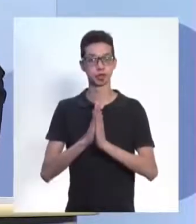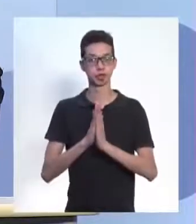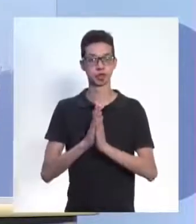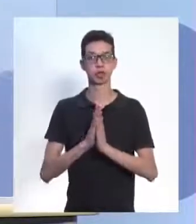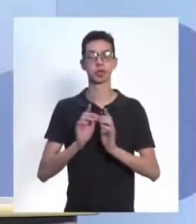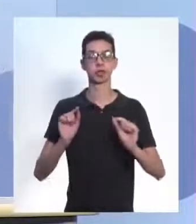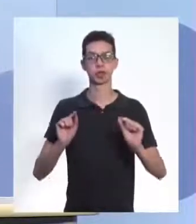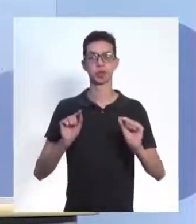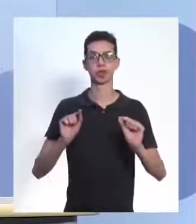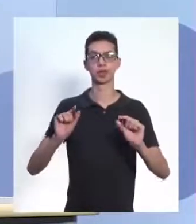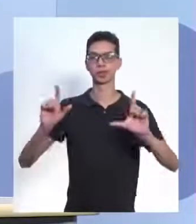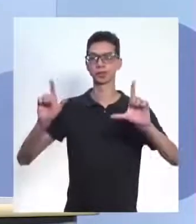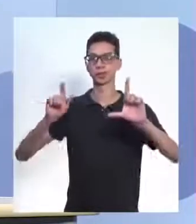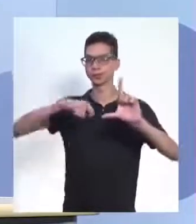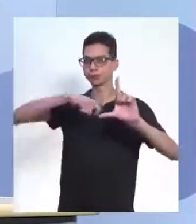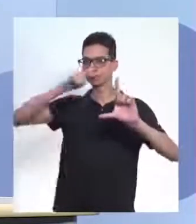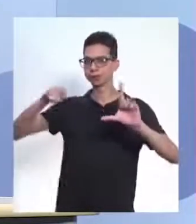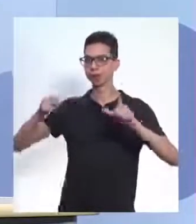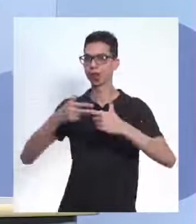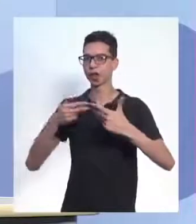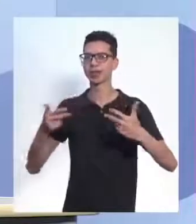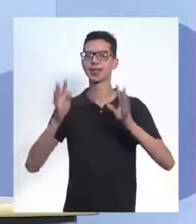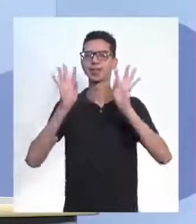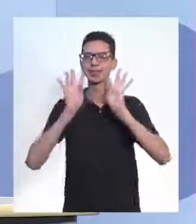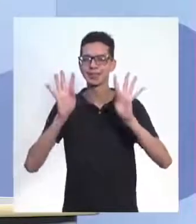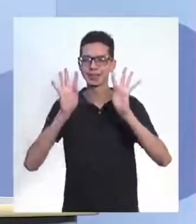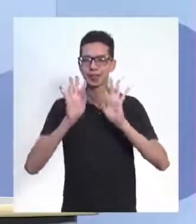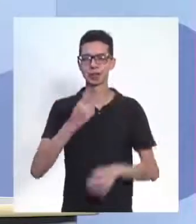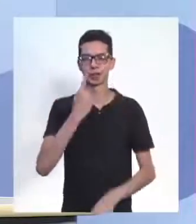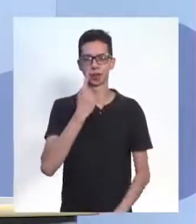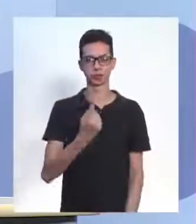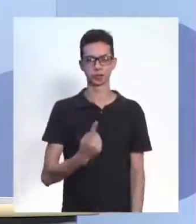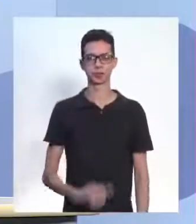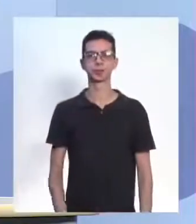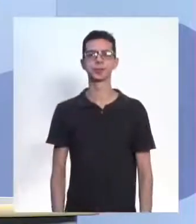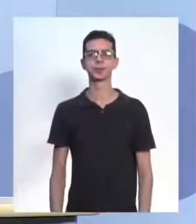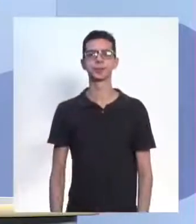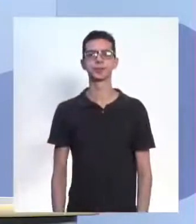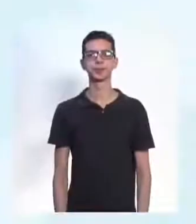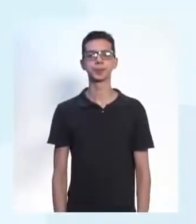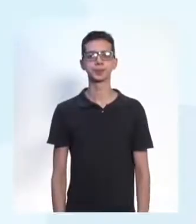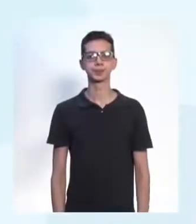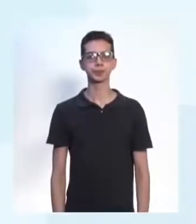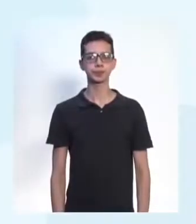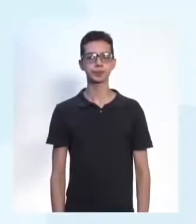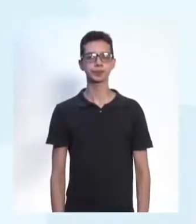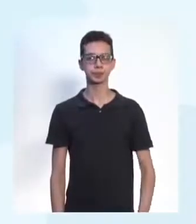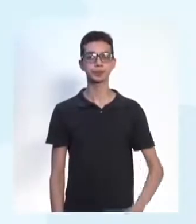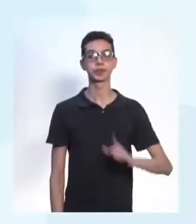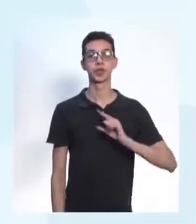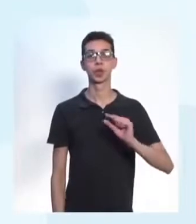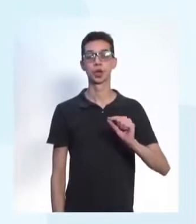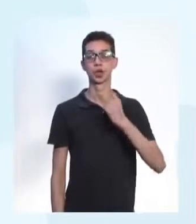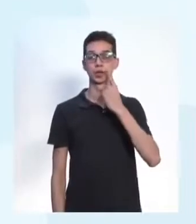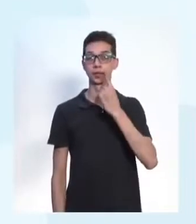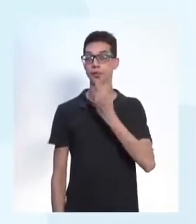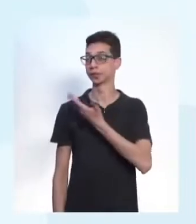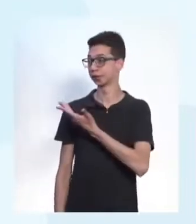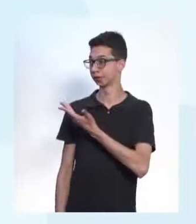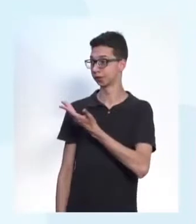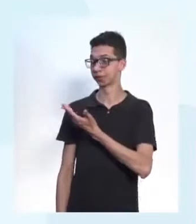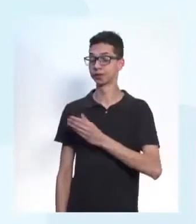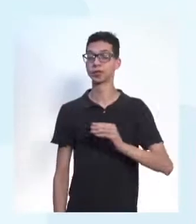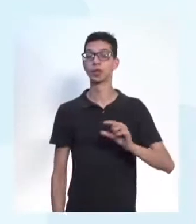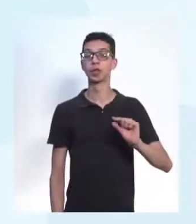na lousa para a gente comentar que é bem, bem legal. Ó, naquele quadro lá, a gente vai das causais